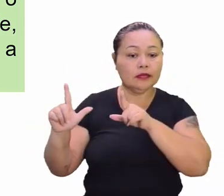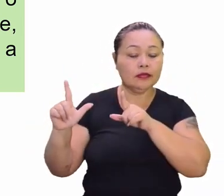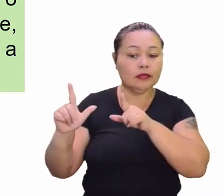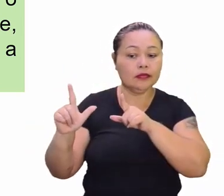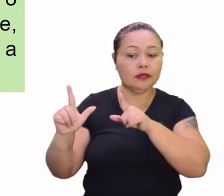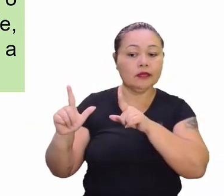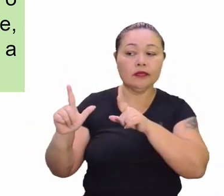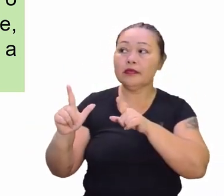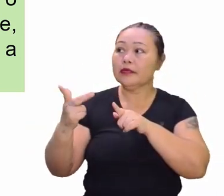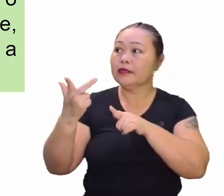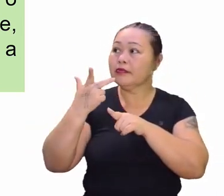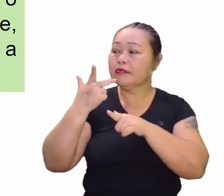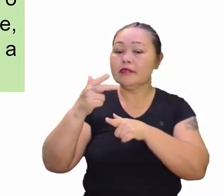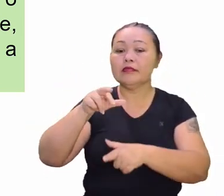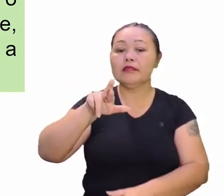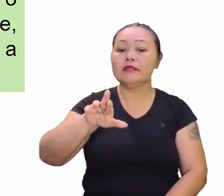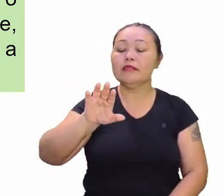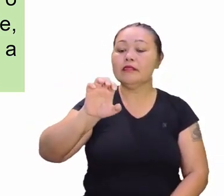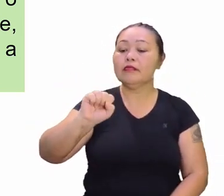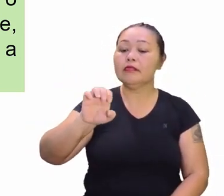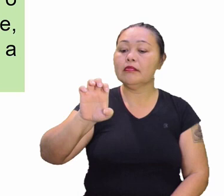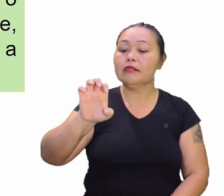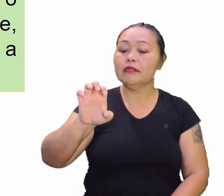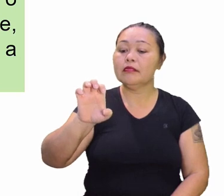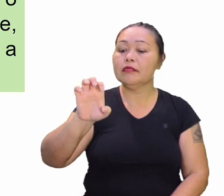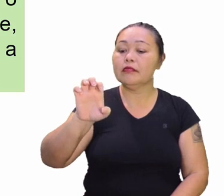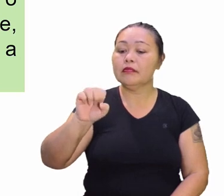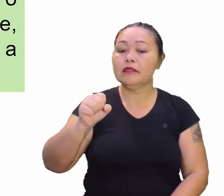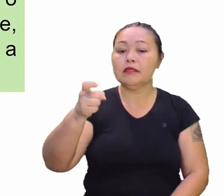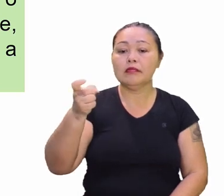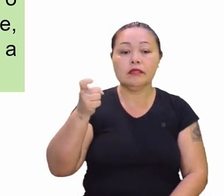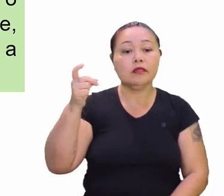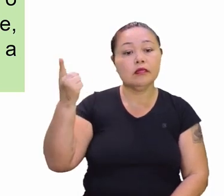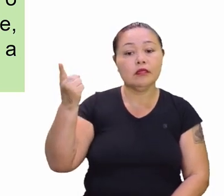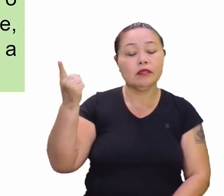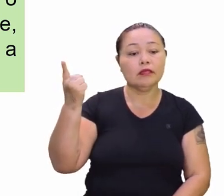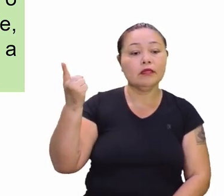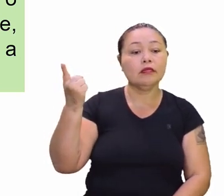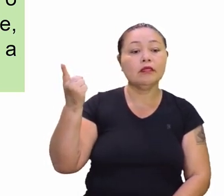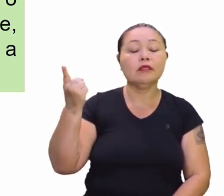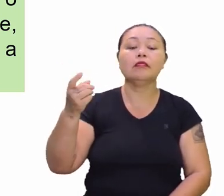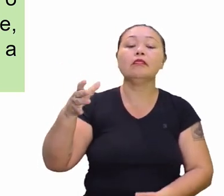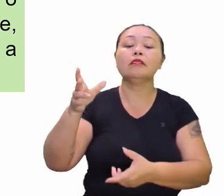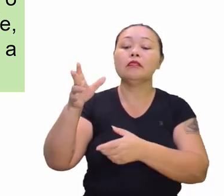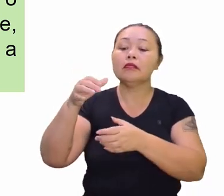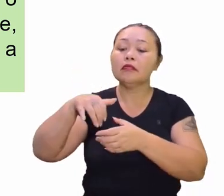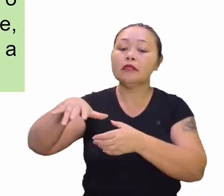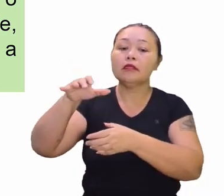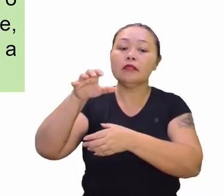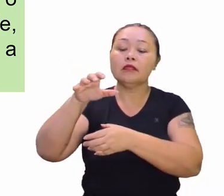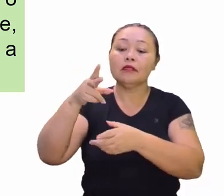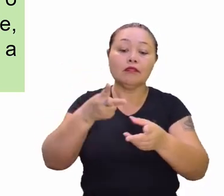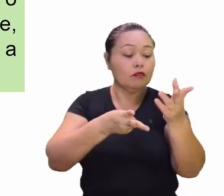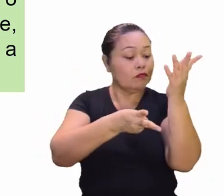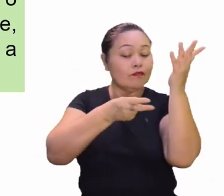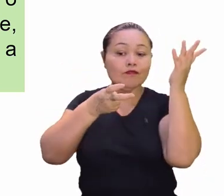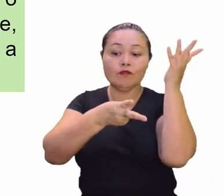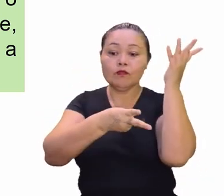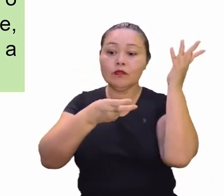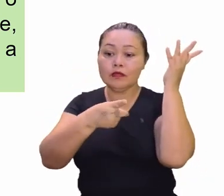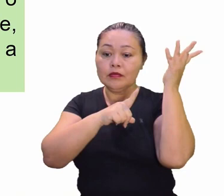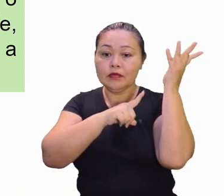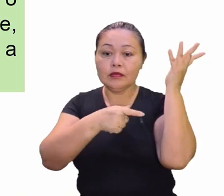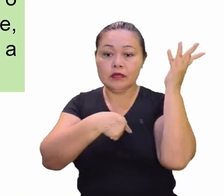Exatamente. O aluno, inclusive, pode ter pensado, é RESEX. Você não vai falar o que é RESEX. Está aqui já, olha aí. Ó. São reservas